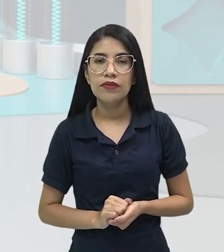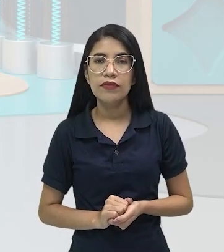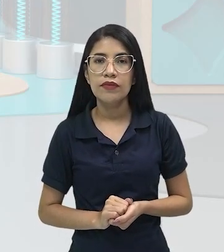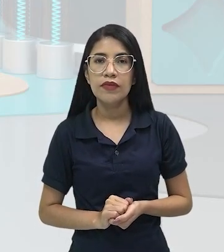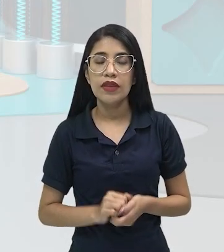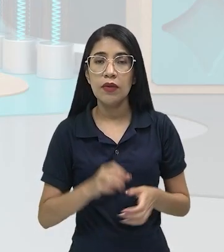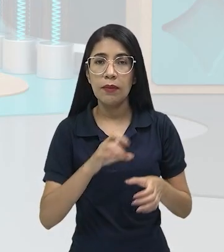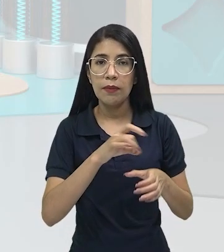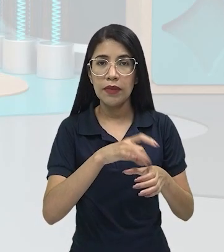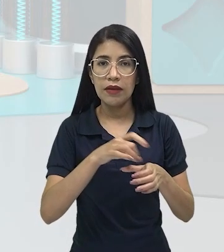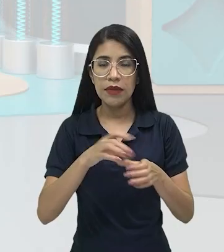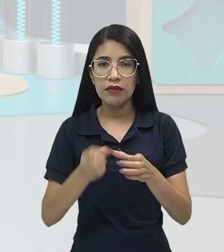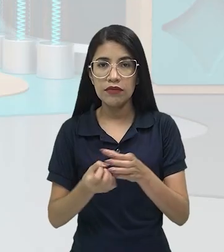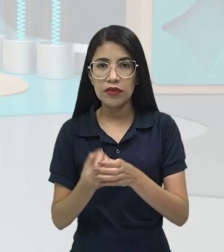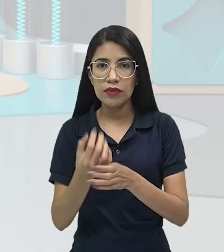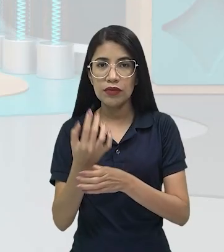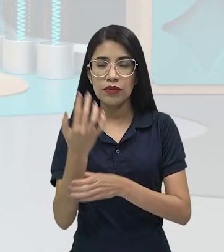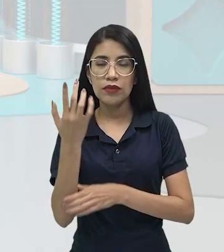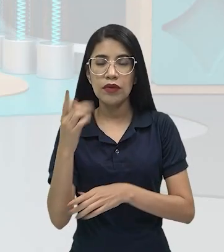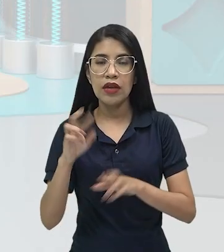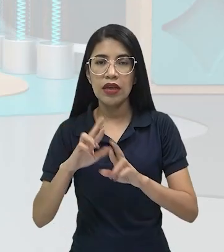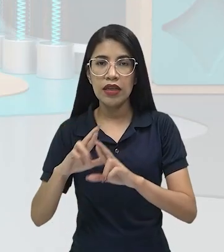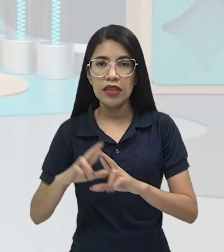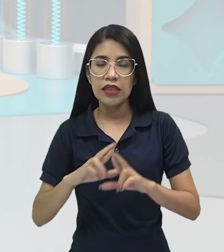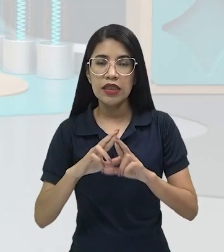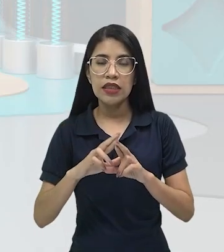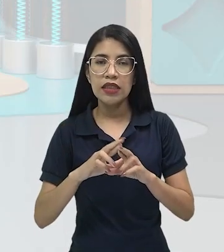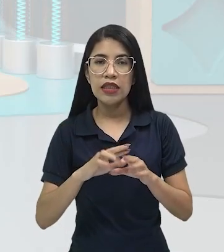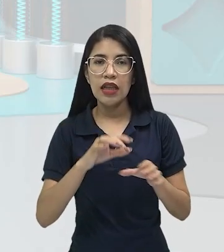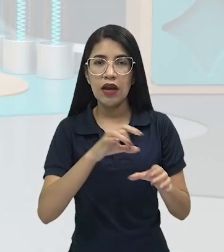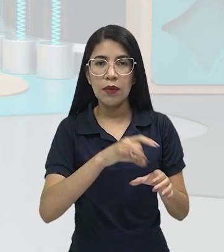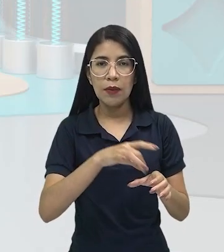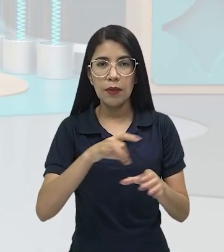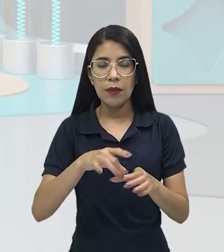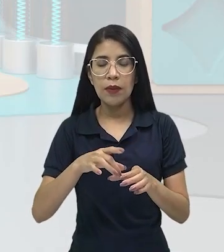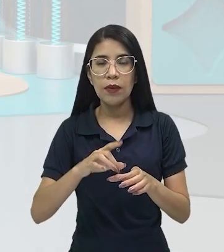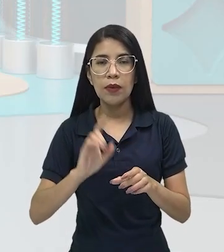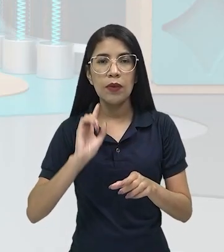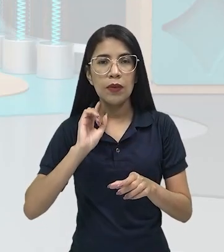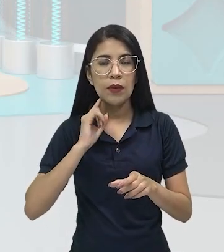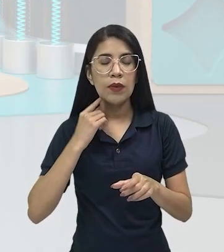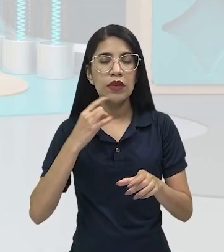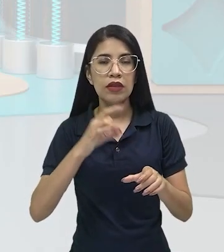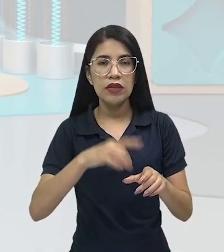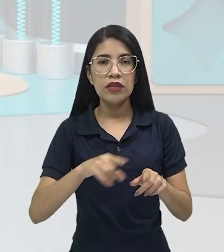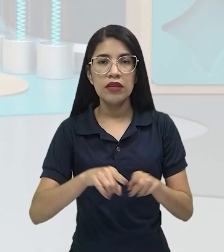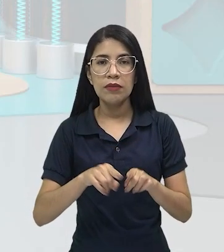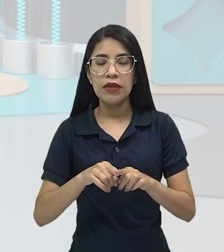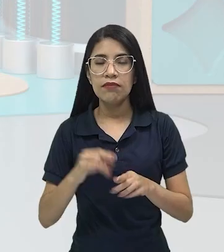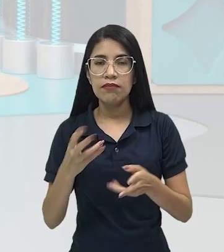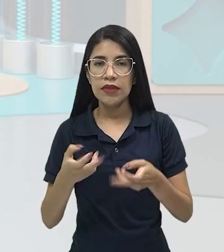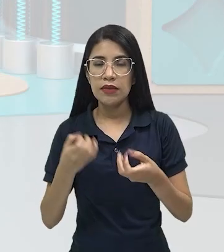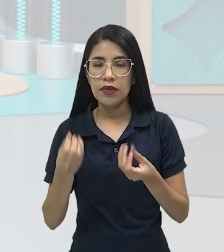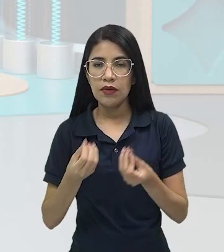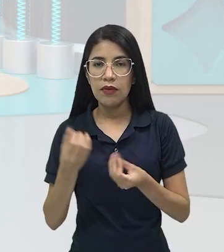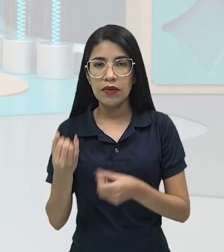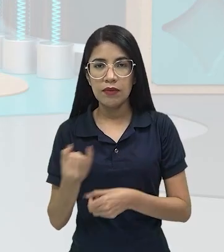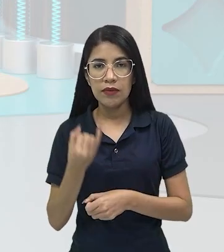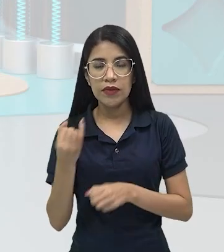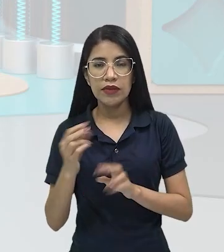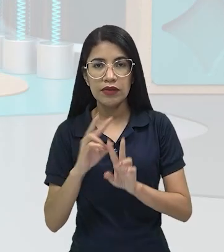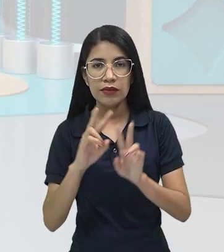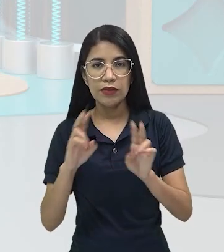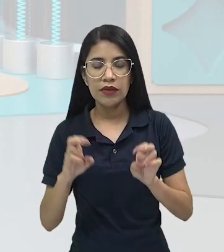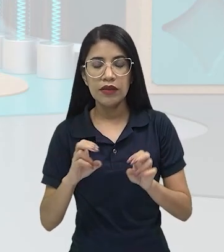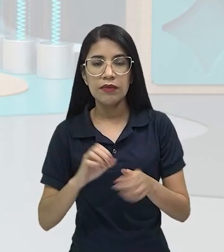plantar árvores, reciclar o lixo e economizar. Olha os nossos verbos aí com uma importância temática muito grande, né? Plantar,